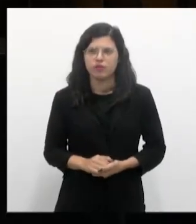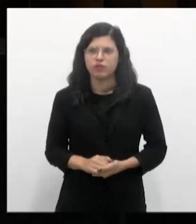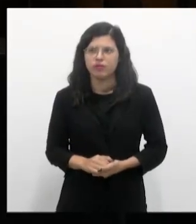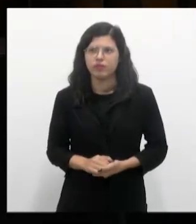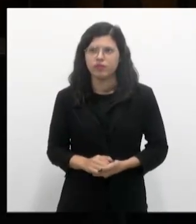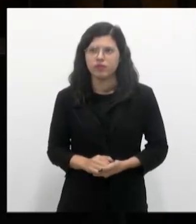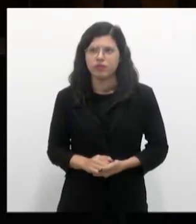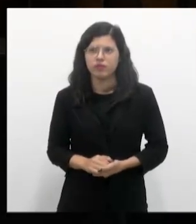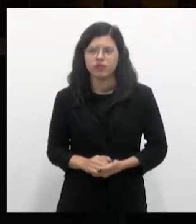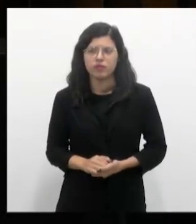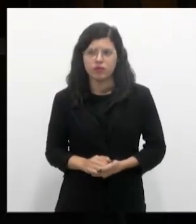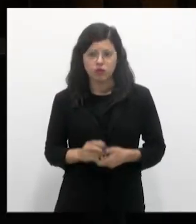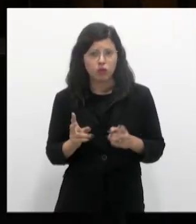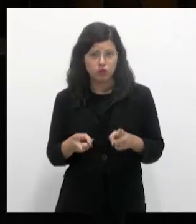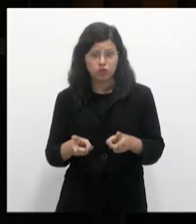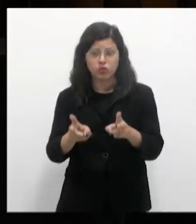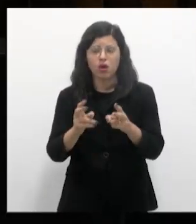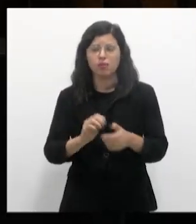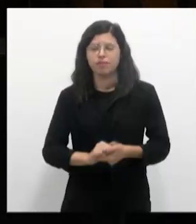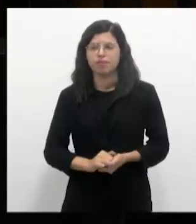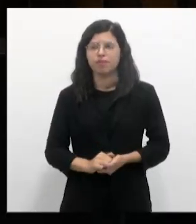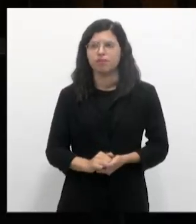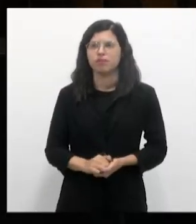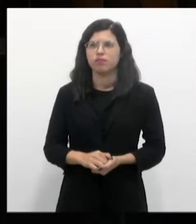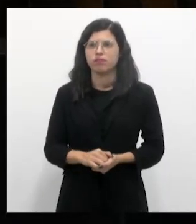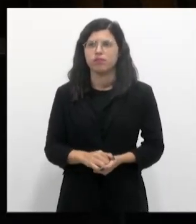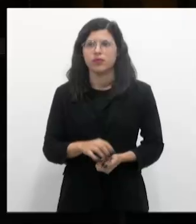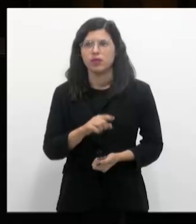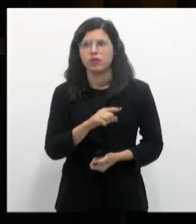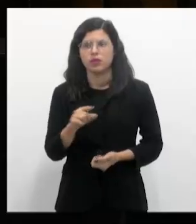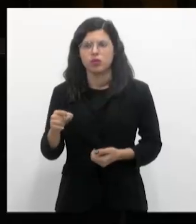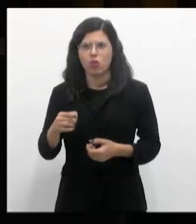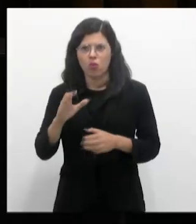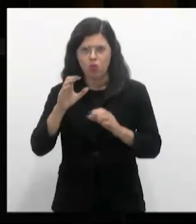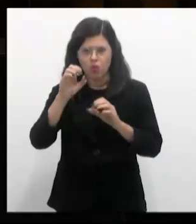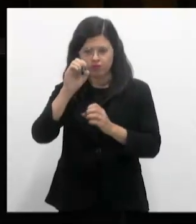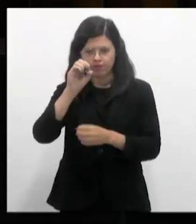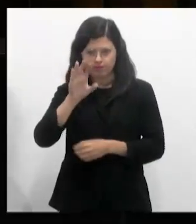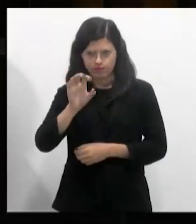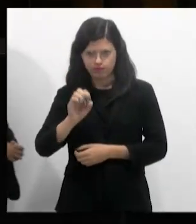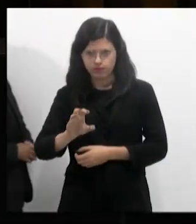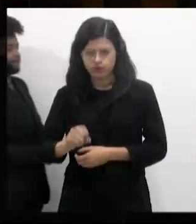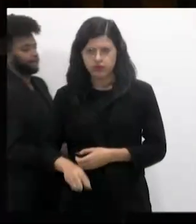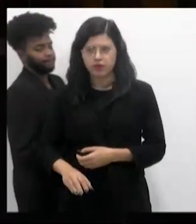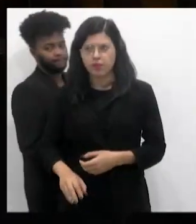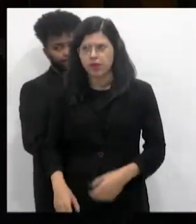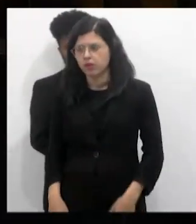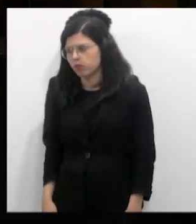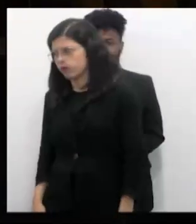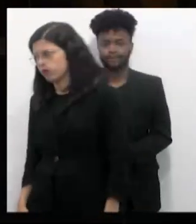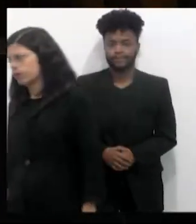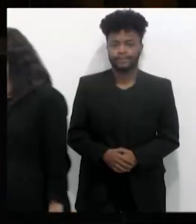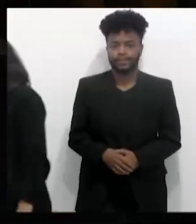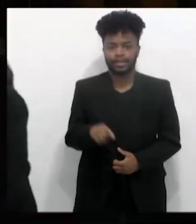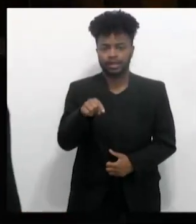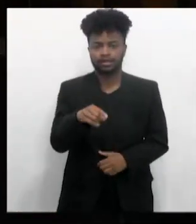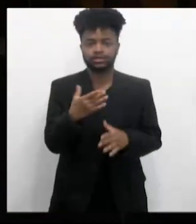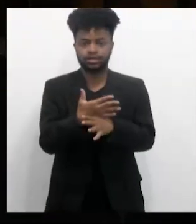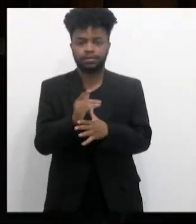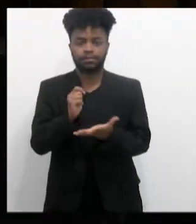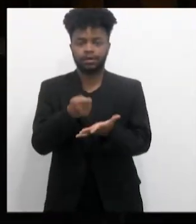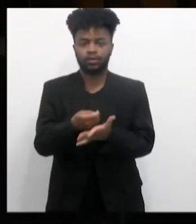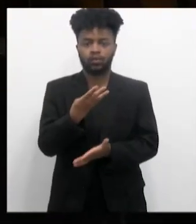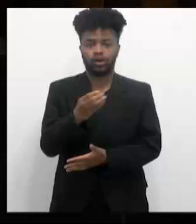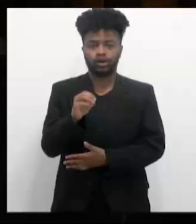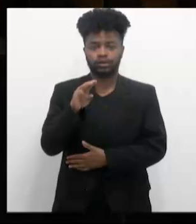Eu vou além. Você instalou os semáforos inteligentes na cidade pagando 40 milhões de reais.